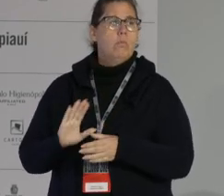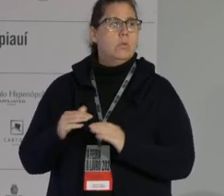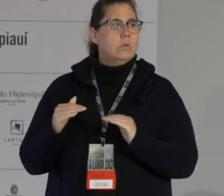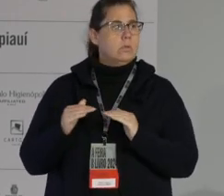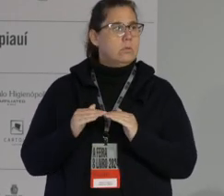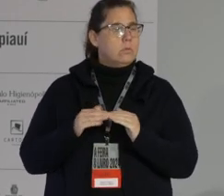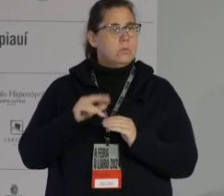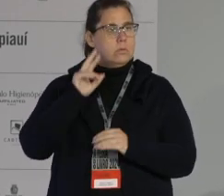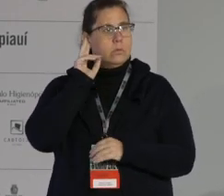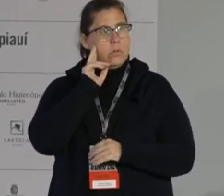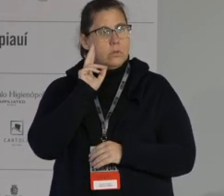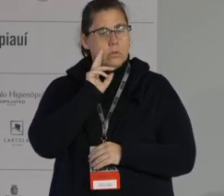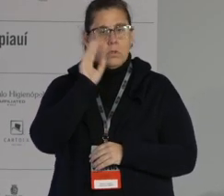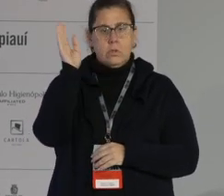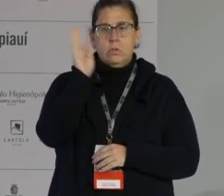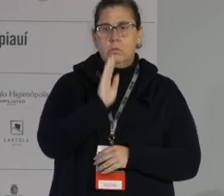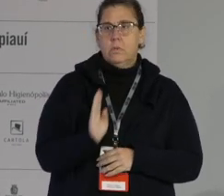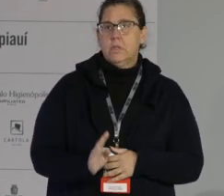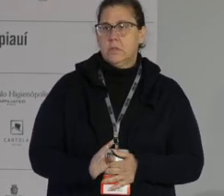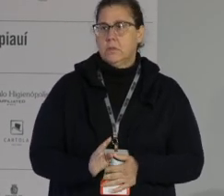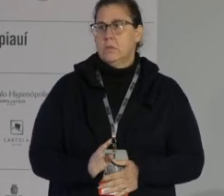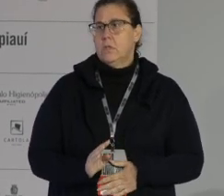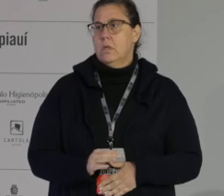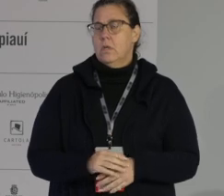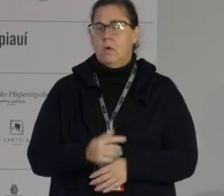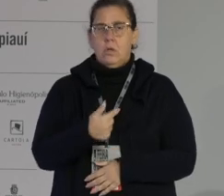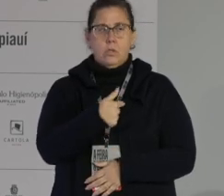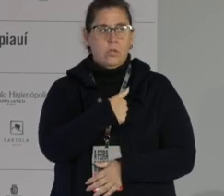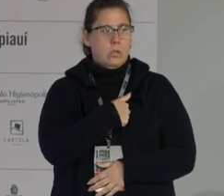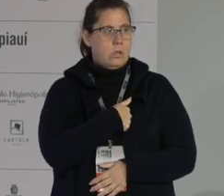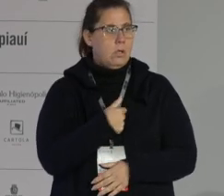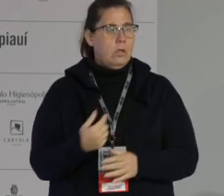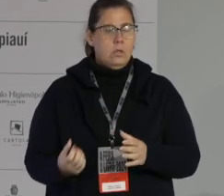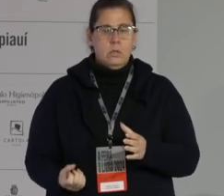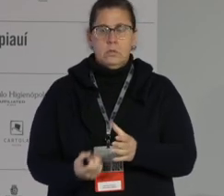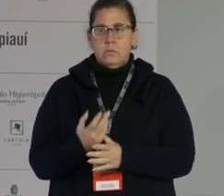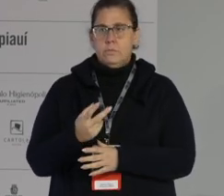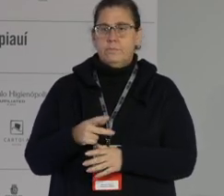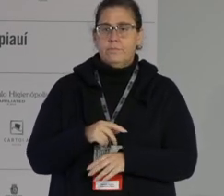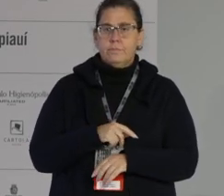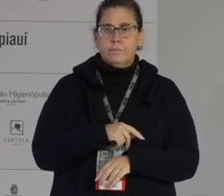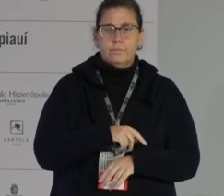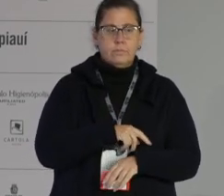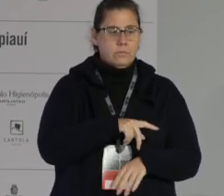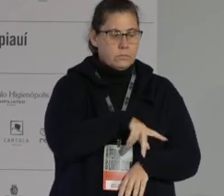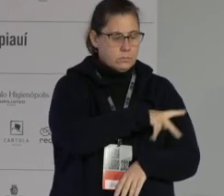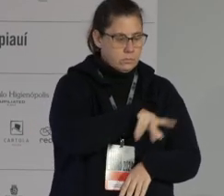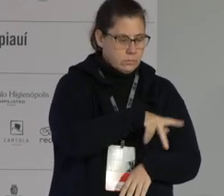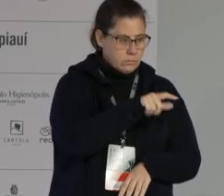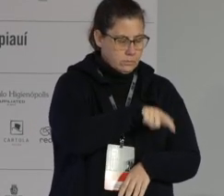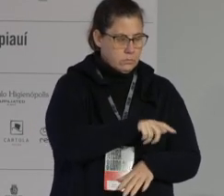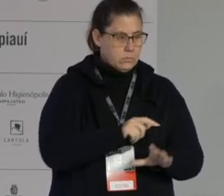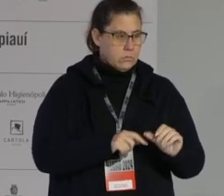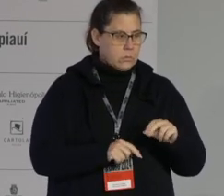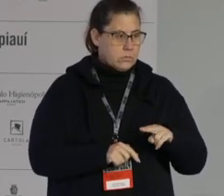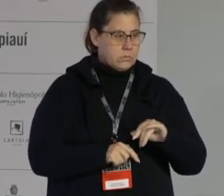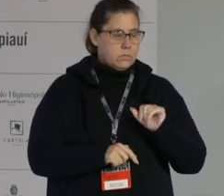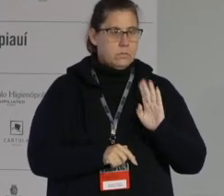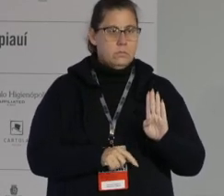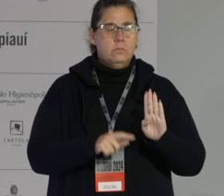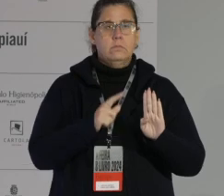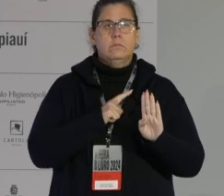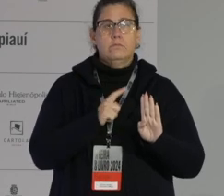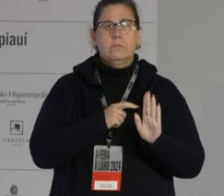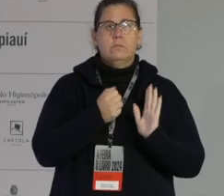com a história do Brasil. O Getúlio Vargas, ele aparece no Paraíso Canibal. O Paraíso Canibal, ele começa